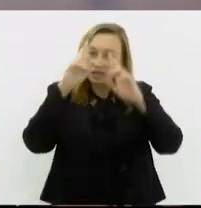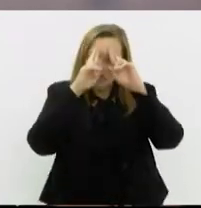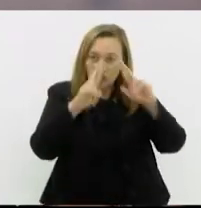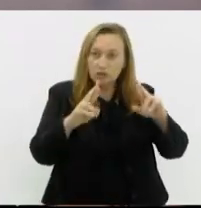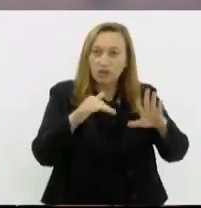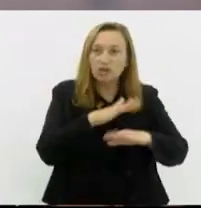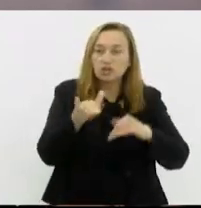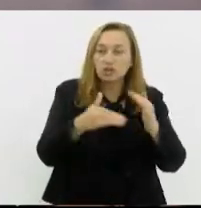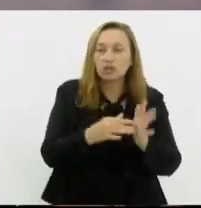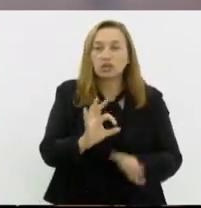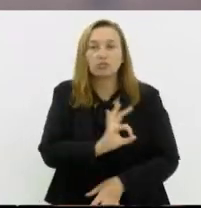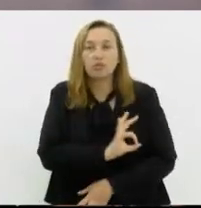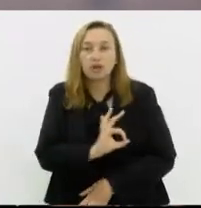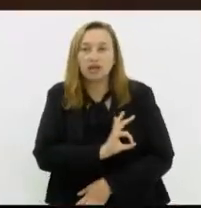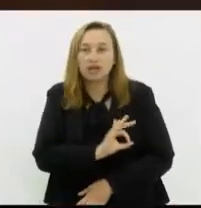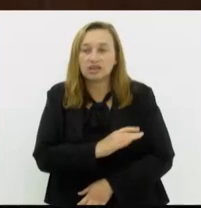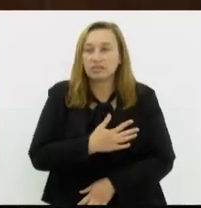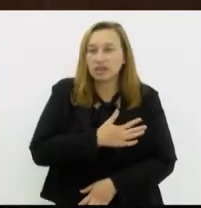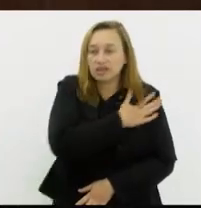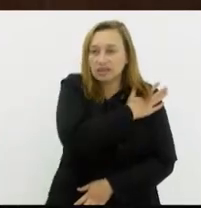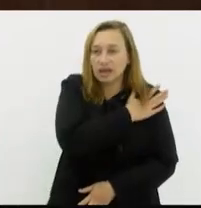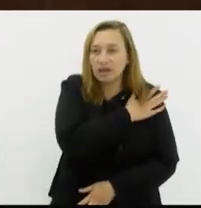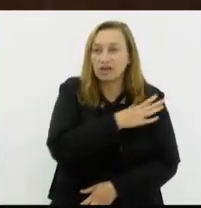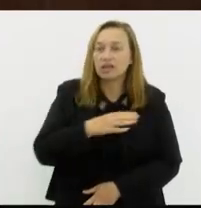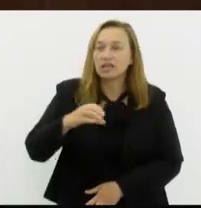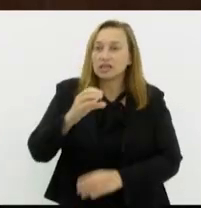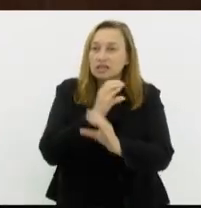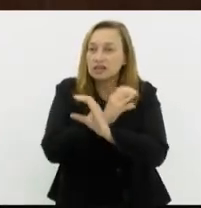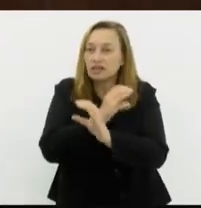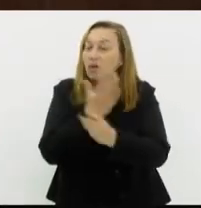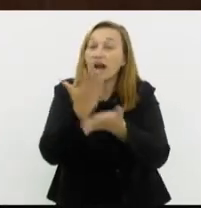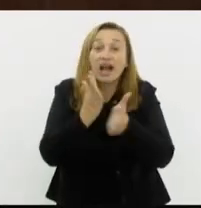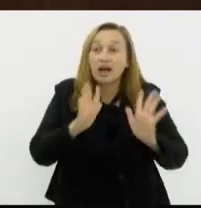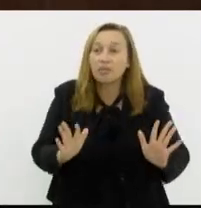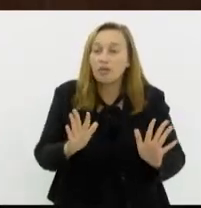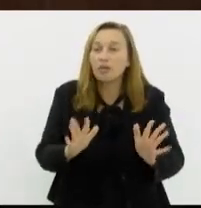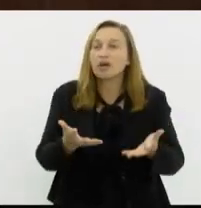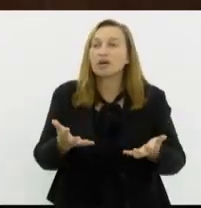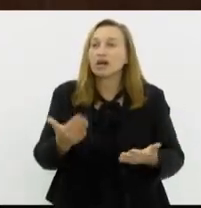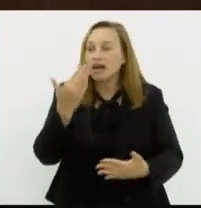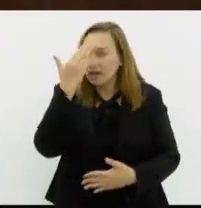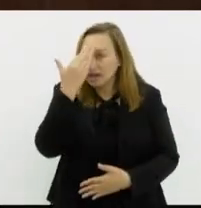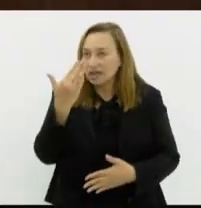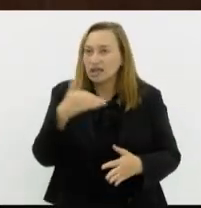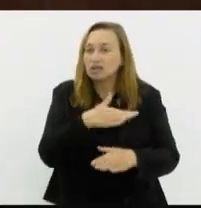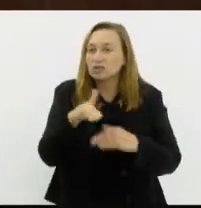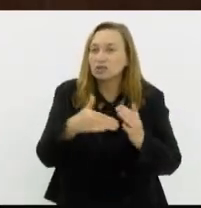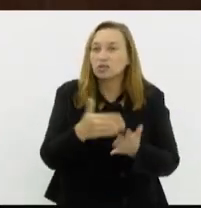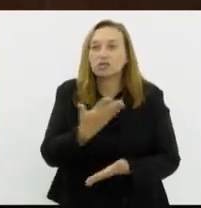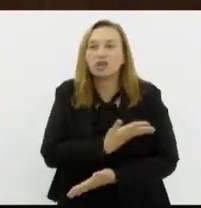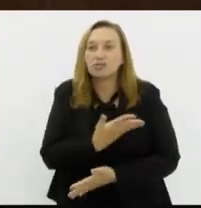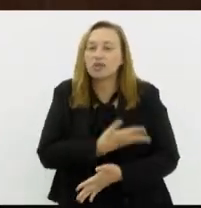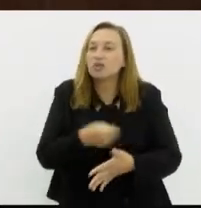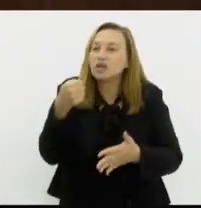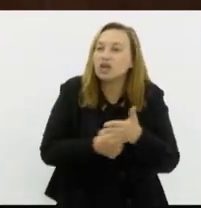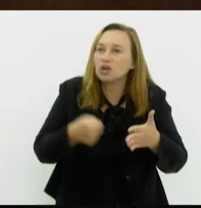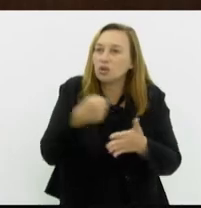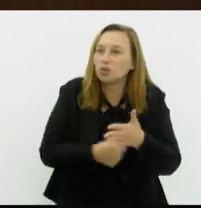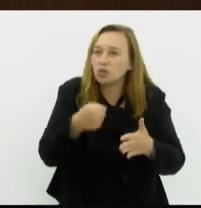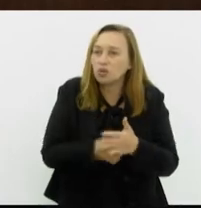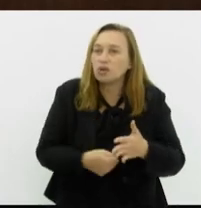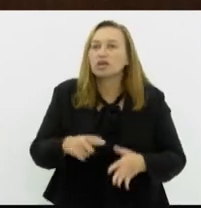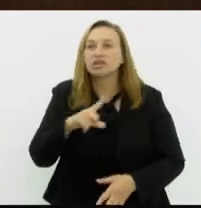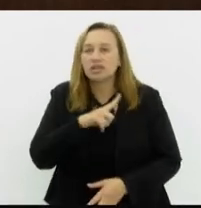a polícia militar e a polícia civil, que vocês são polícia, acabou e ponto final. Quero agradecer todos os meus amigos aqui que lutam nessa bandeira.